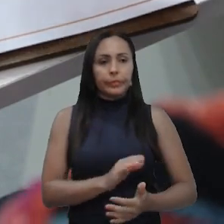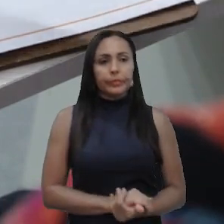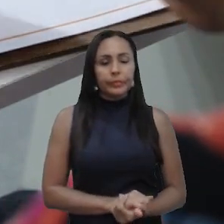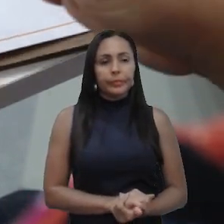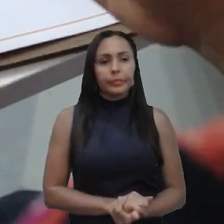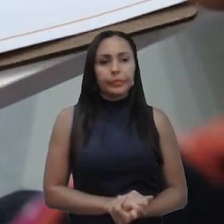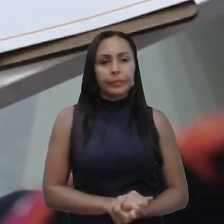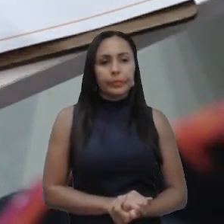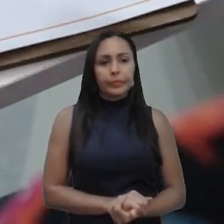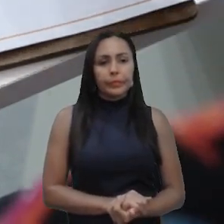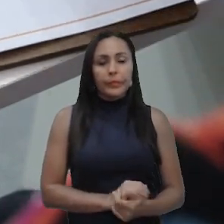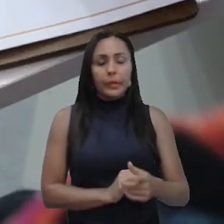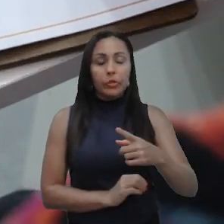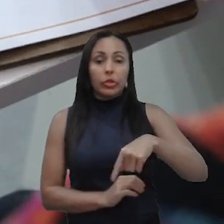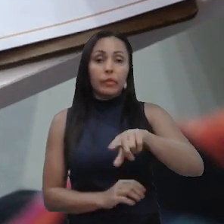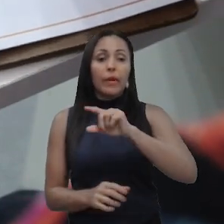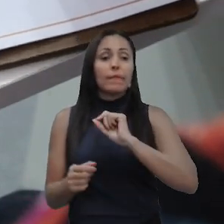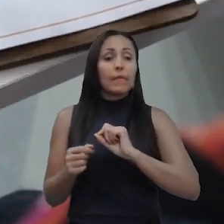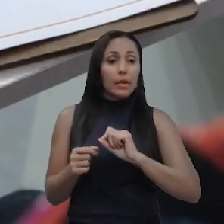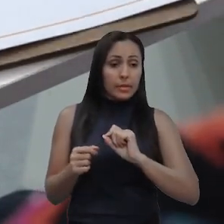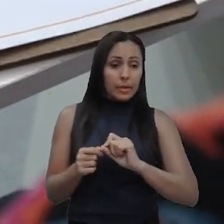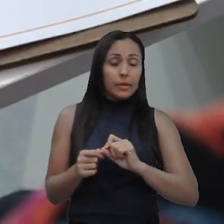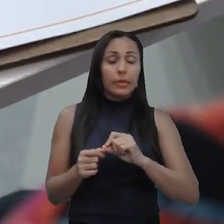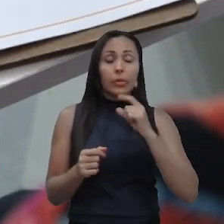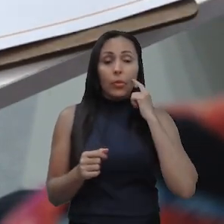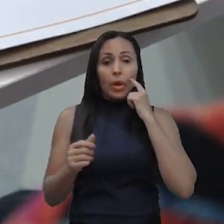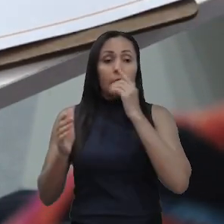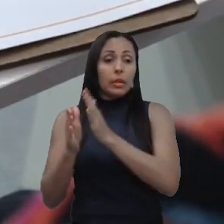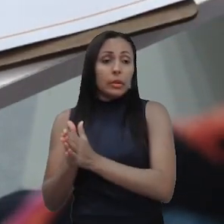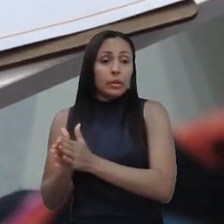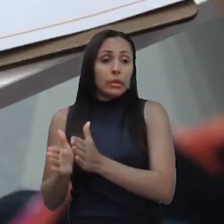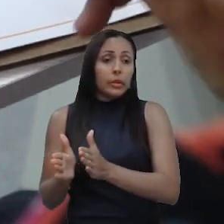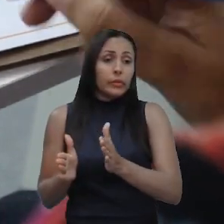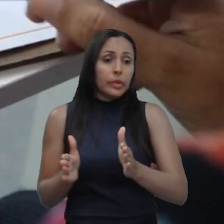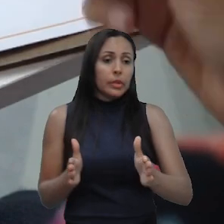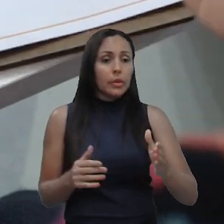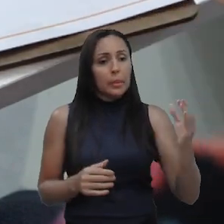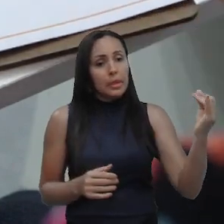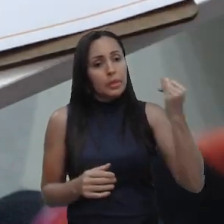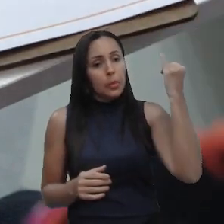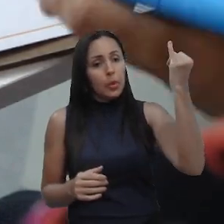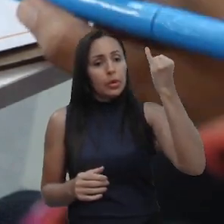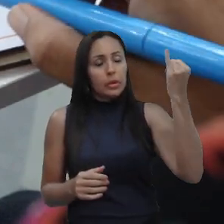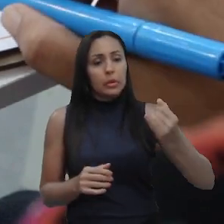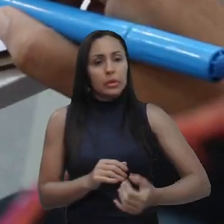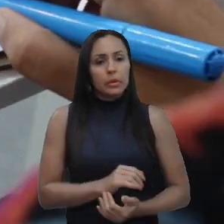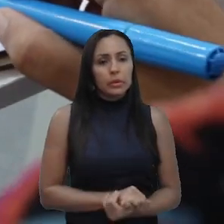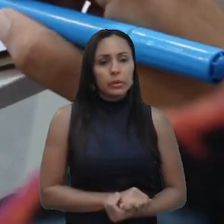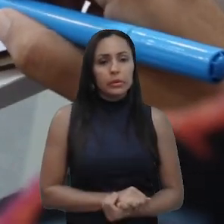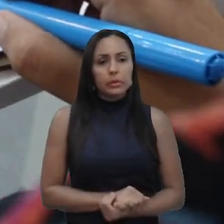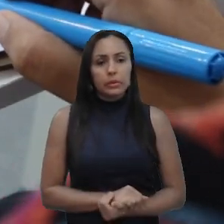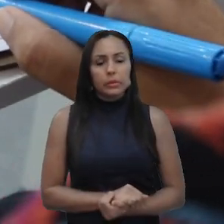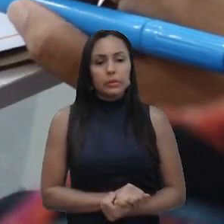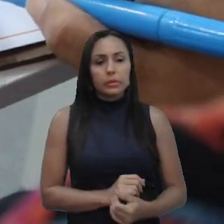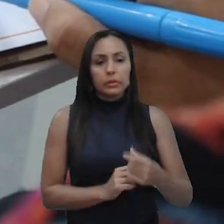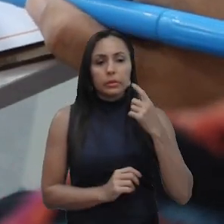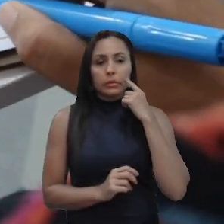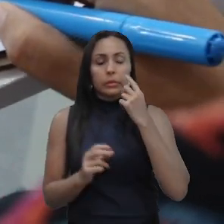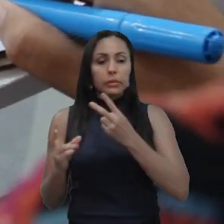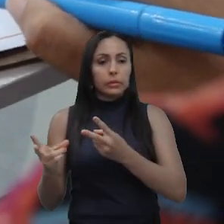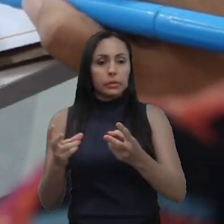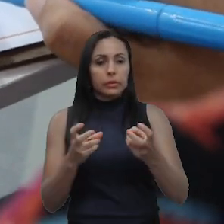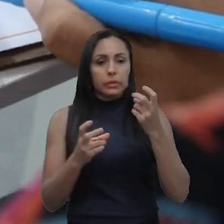grid e a gente vai fazer uma divisão da maneira mais interessante. Então aqui, claro, para exemplificar, eu coloquei